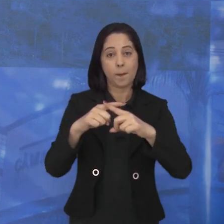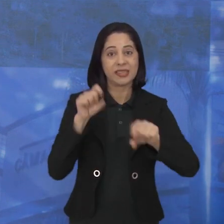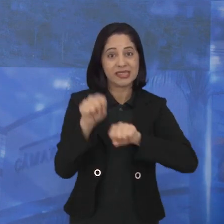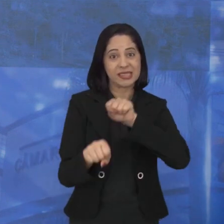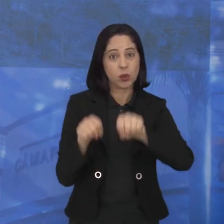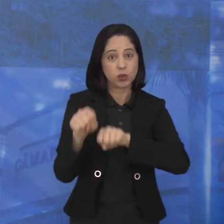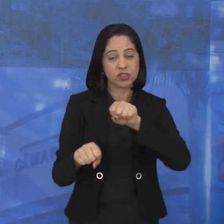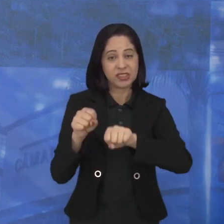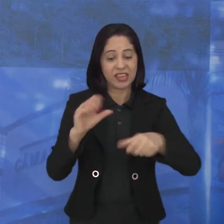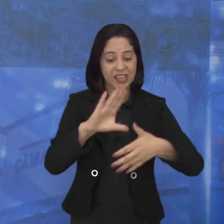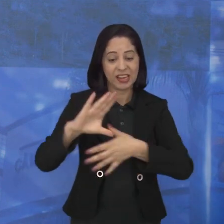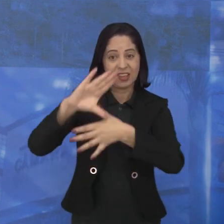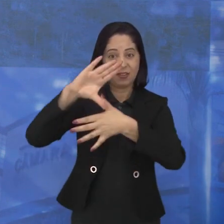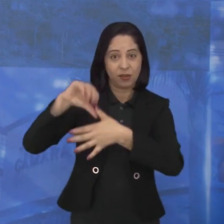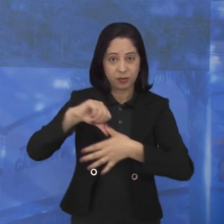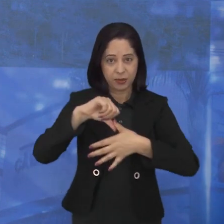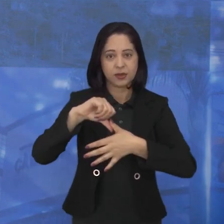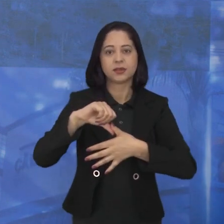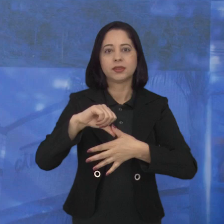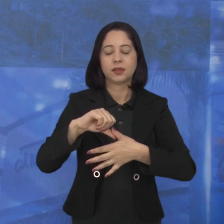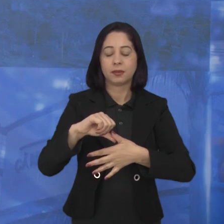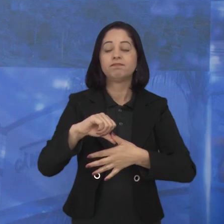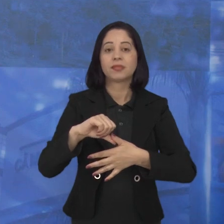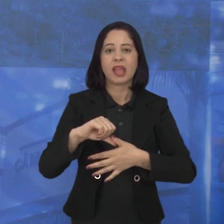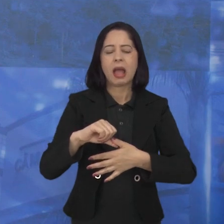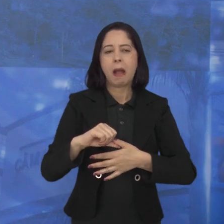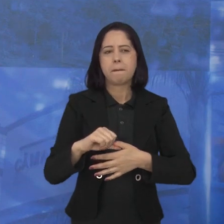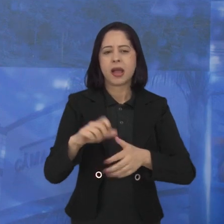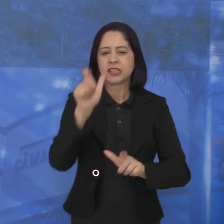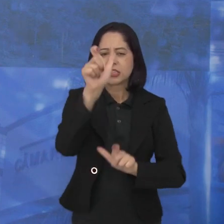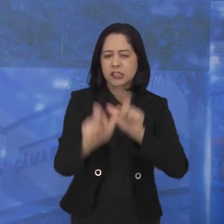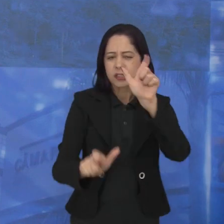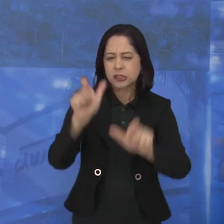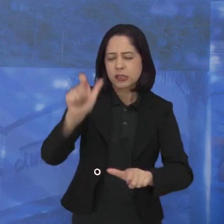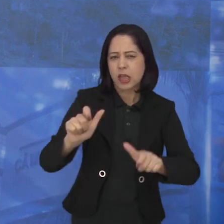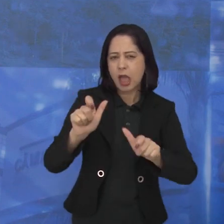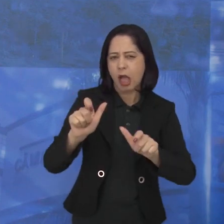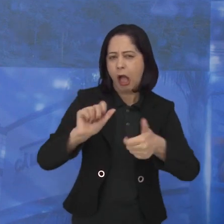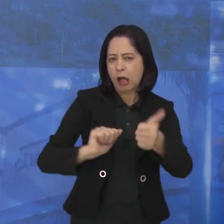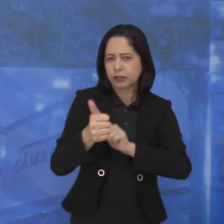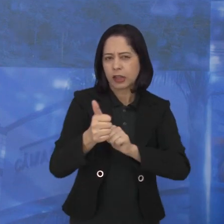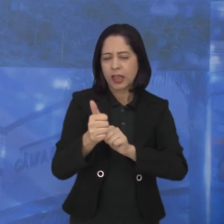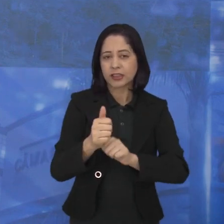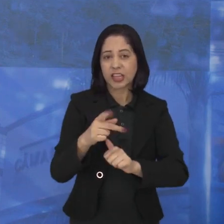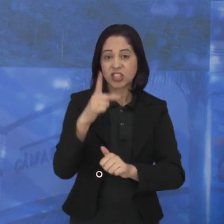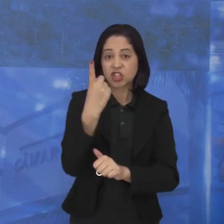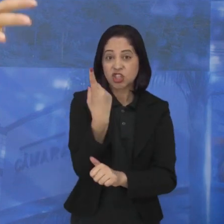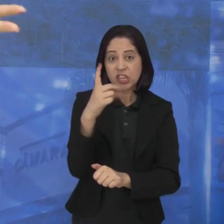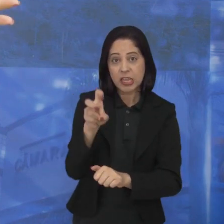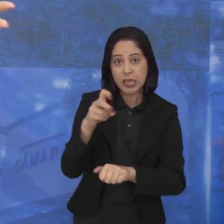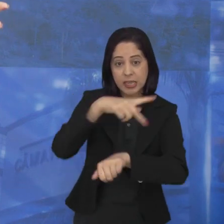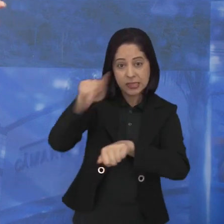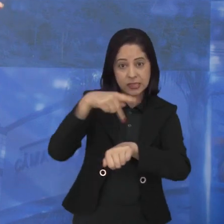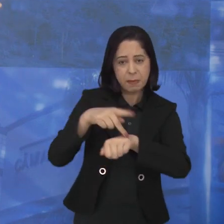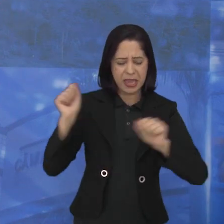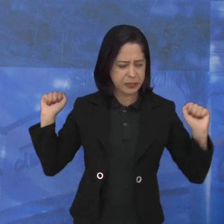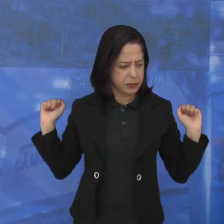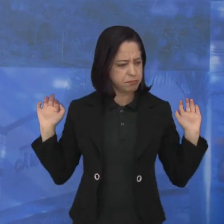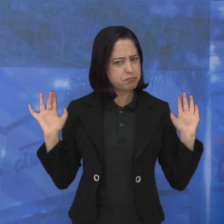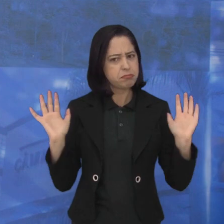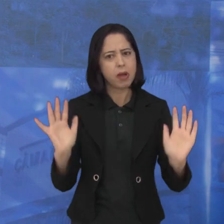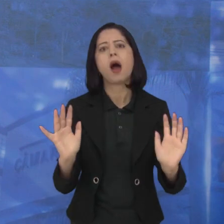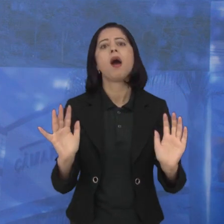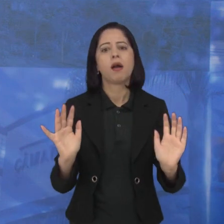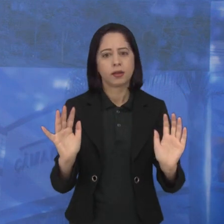de Ciclismo de Estrada. A expectativa é receber atletas de 15 nacionalidades. É o maior campeonato de ciclismo